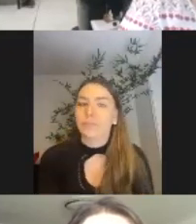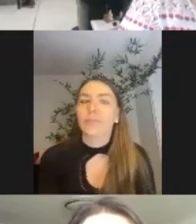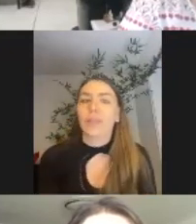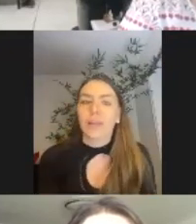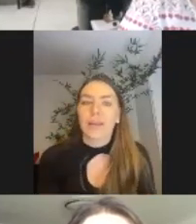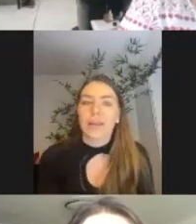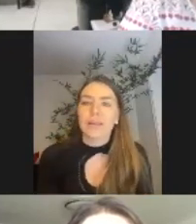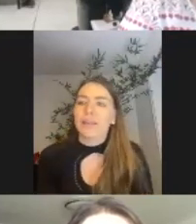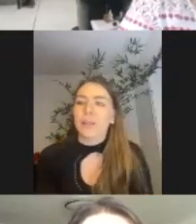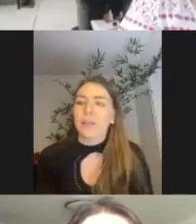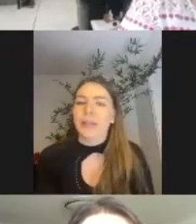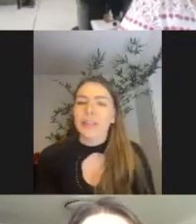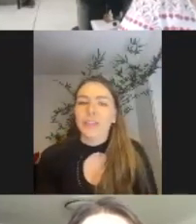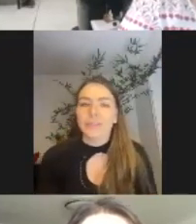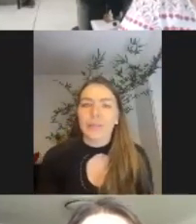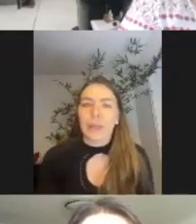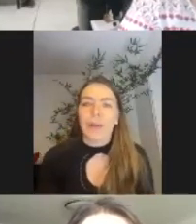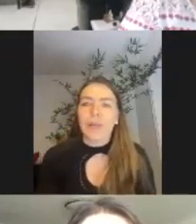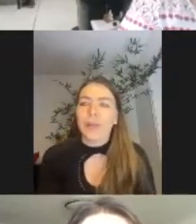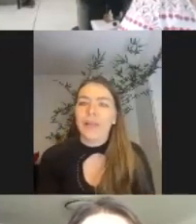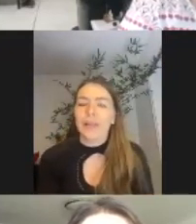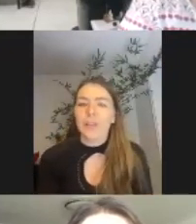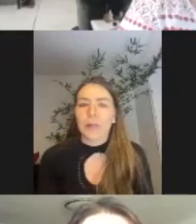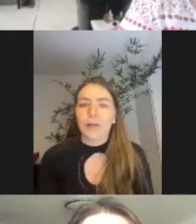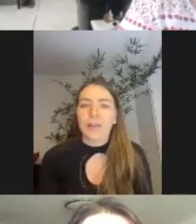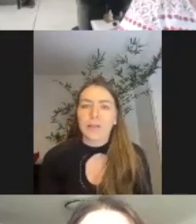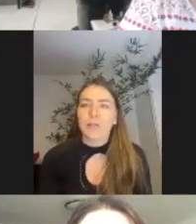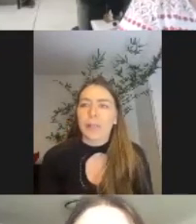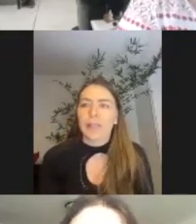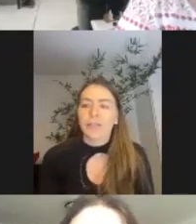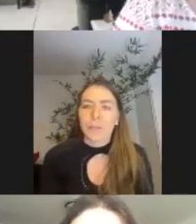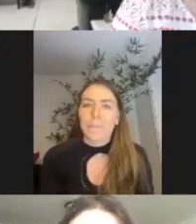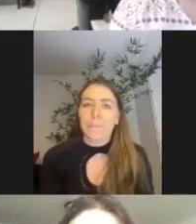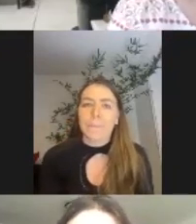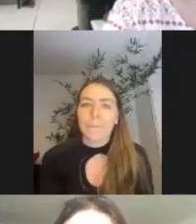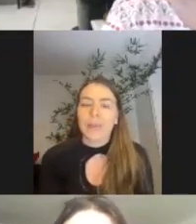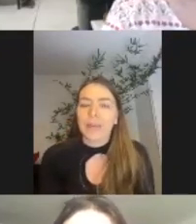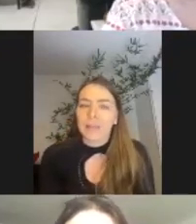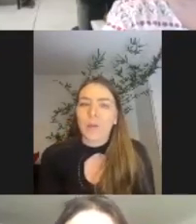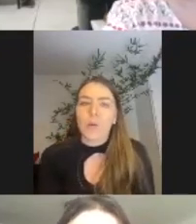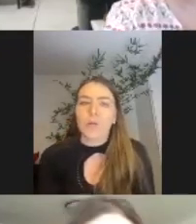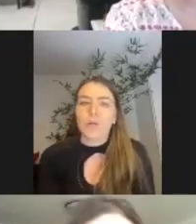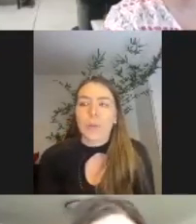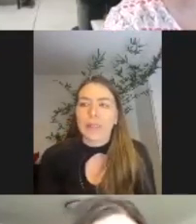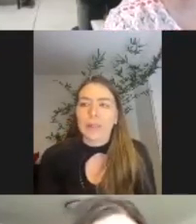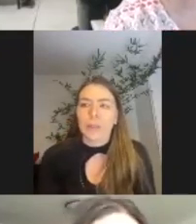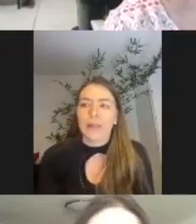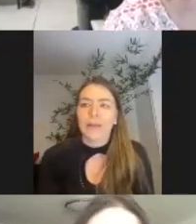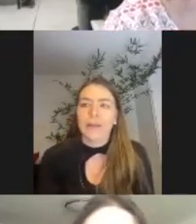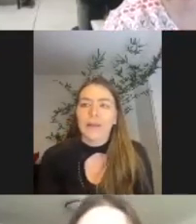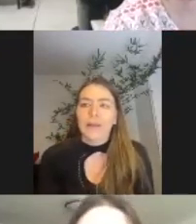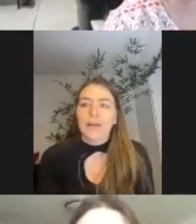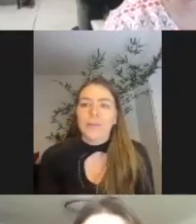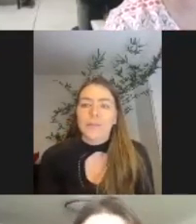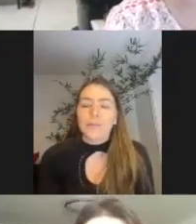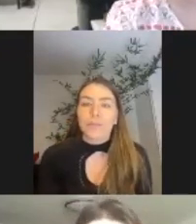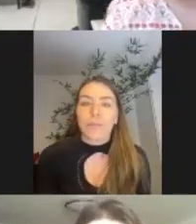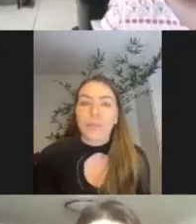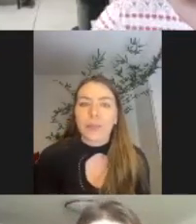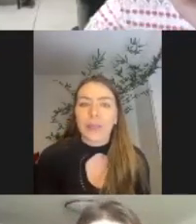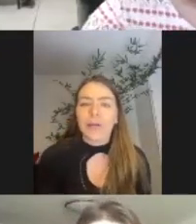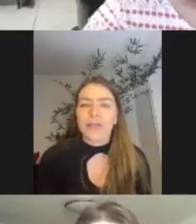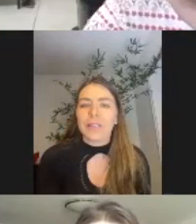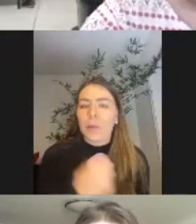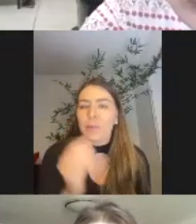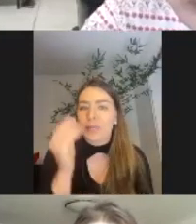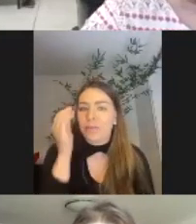Dé? Exatamente. A maioria, a grande maioria faz o blend. Tá. Pela questão custo mesmo, pela, né? Pela questão custo, com certeza.